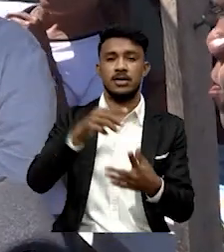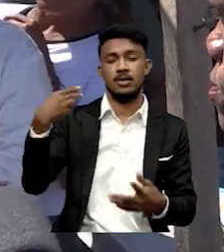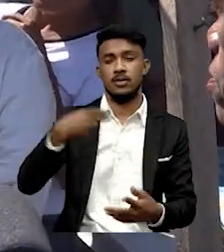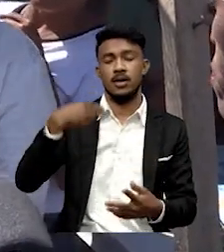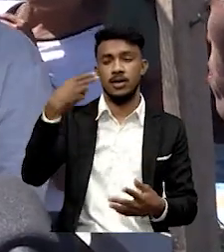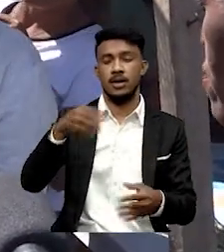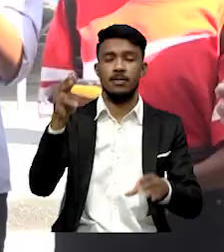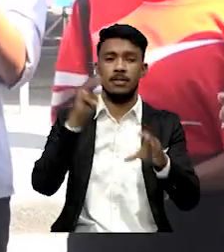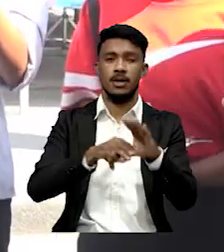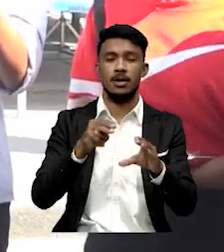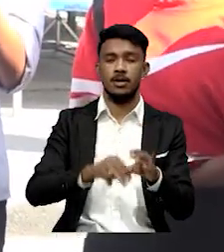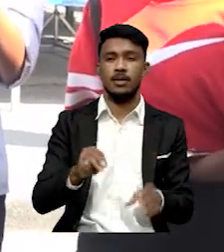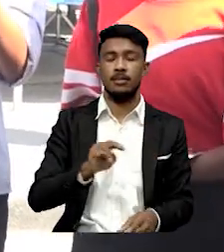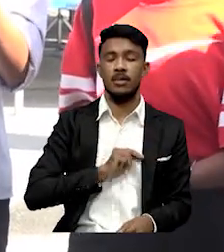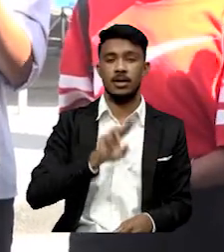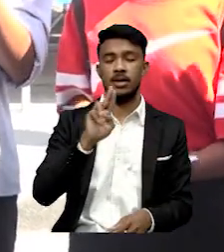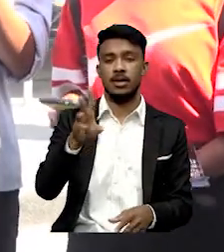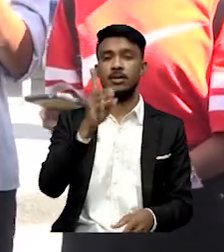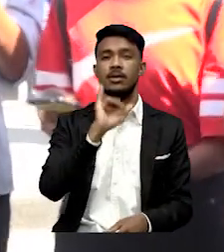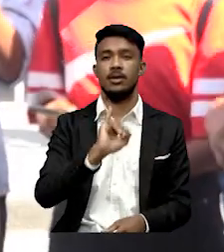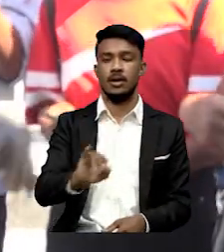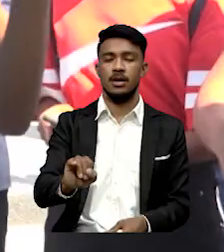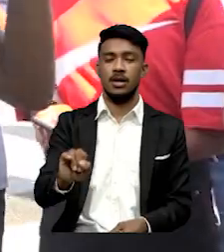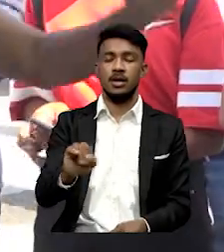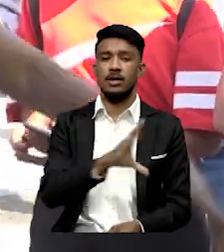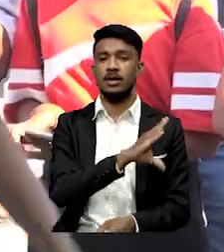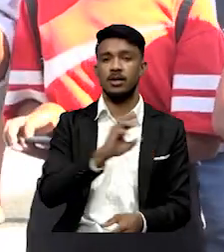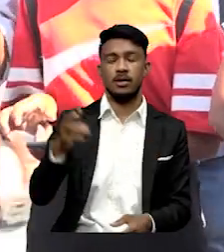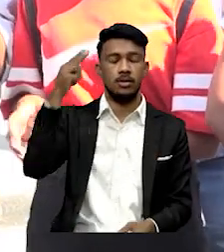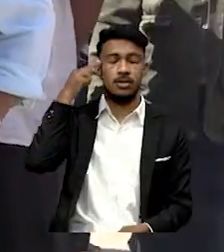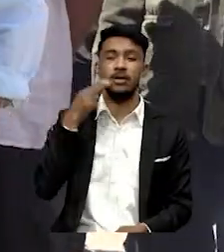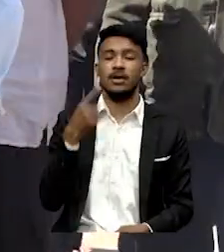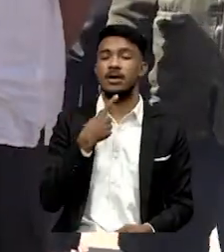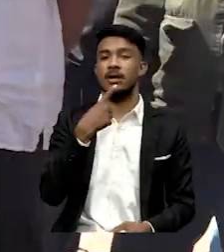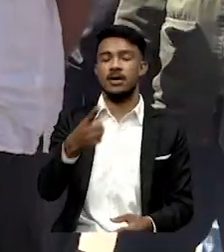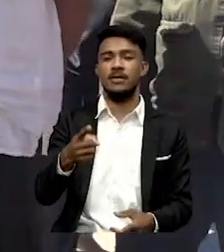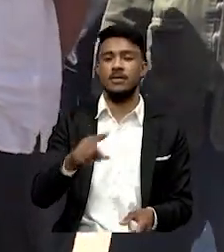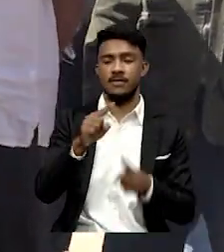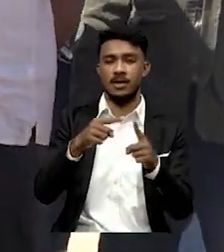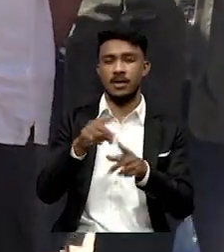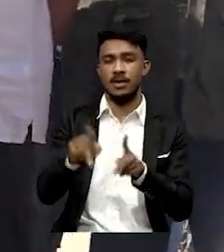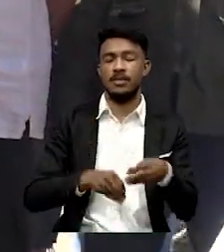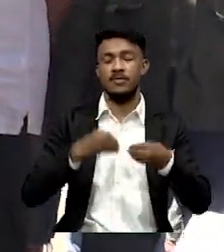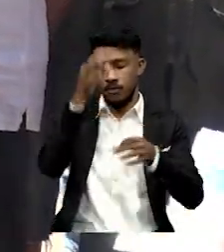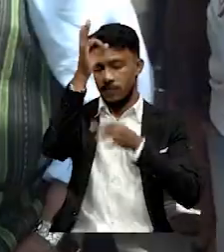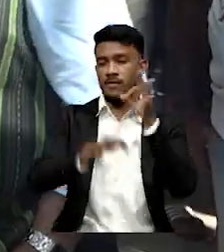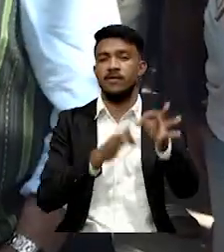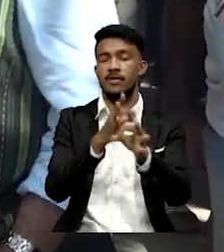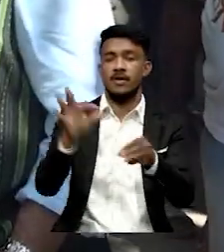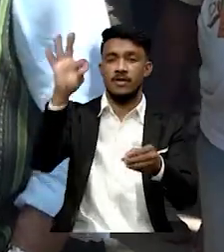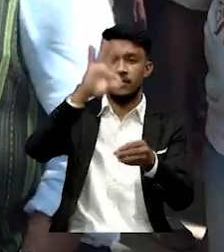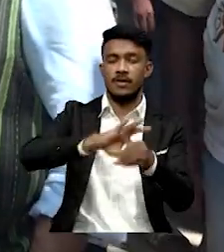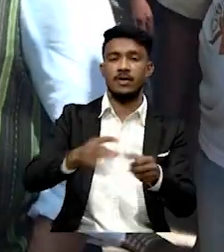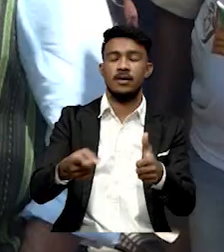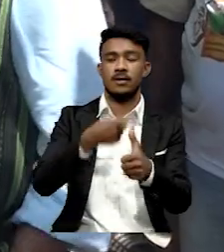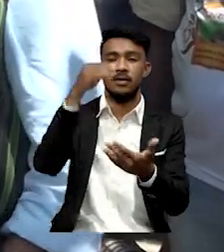man lewana dilim. José Ramos Horta Teten, banhira povo, for voto confiança bania, e eleição presidencial, segunda volta, e relaram